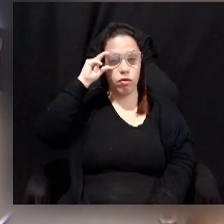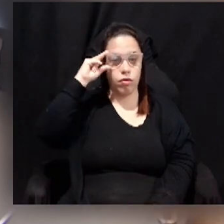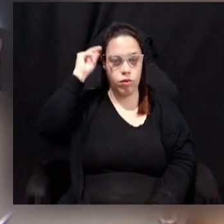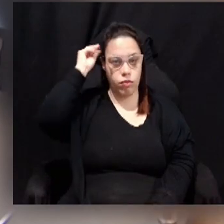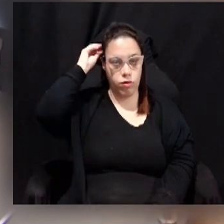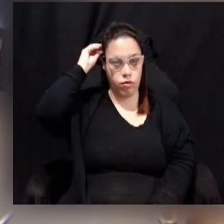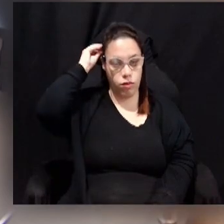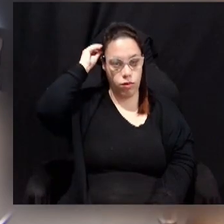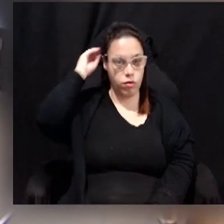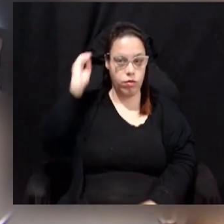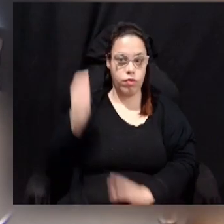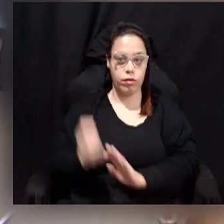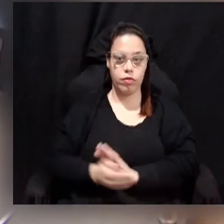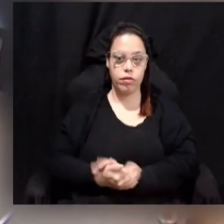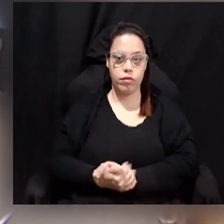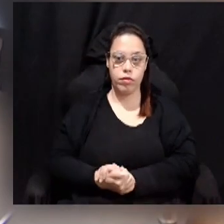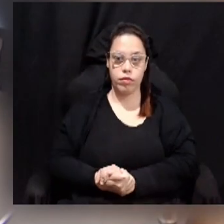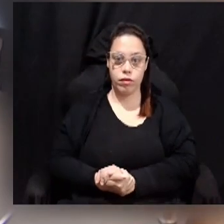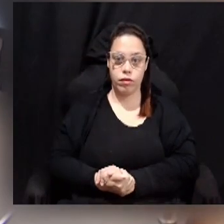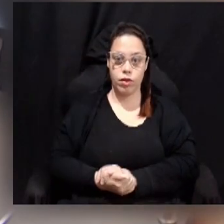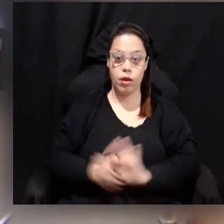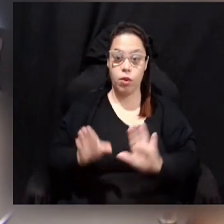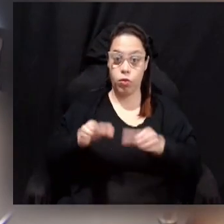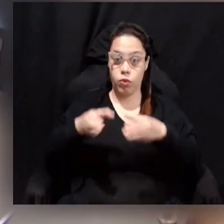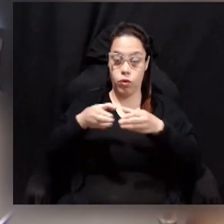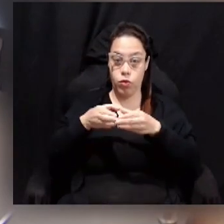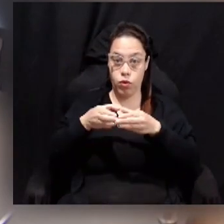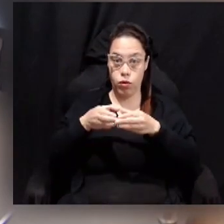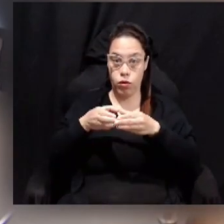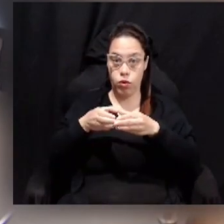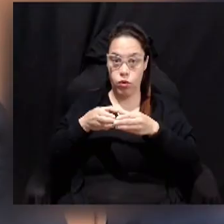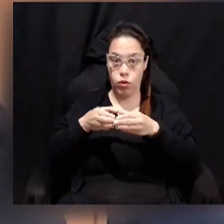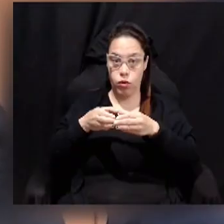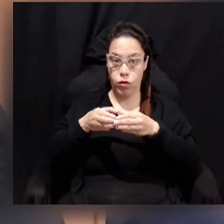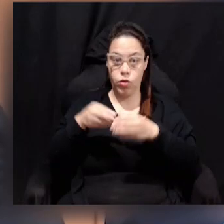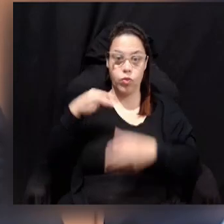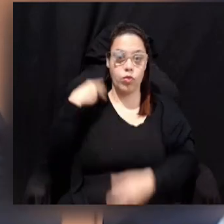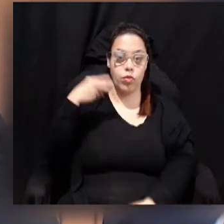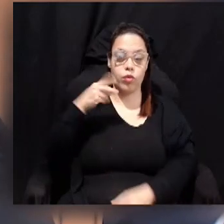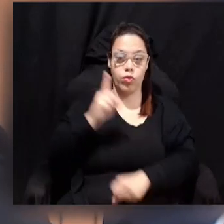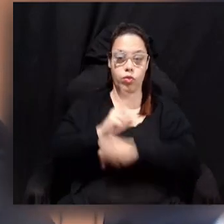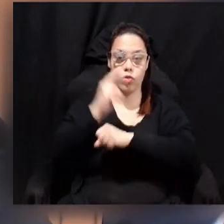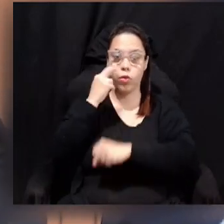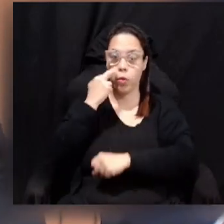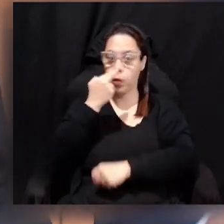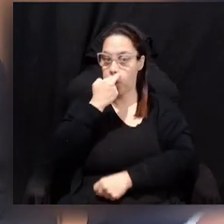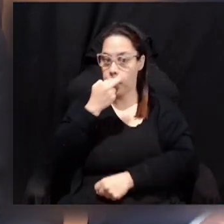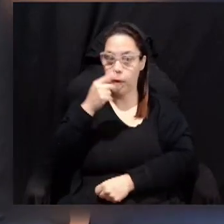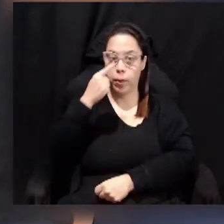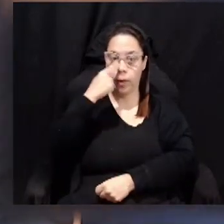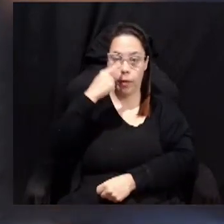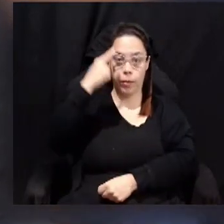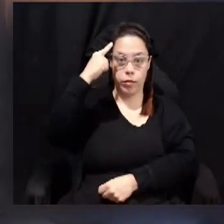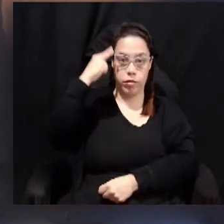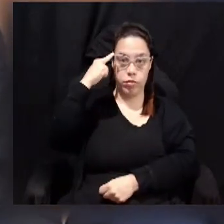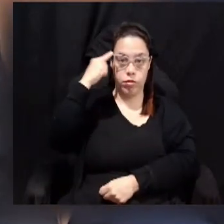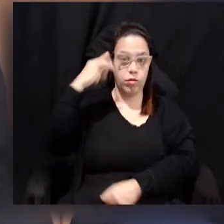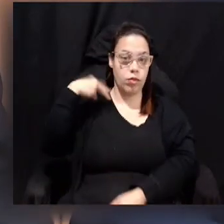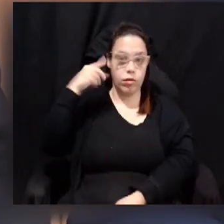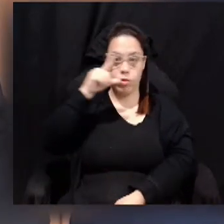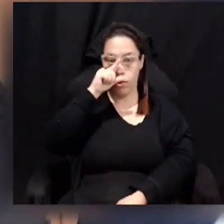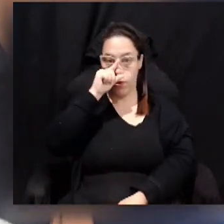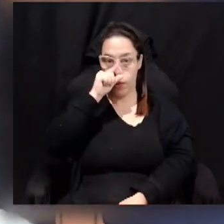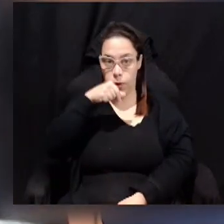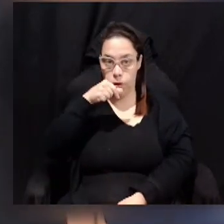Então, a comissão ficou assim composta: vereador Dr. Ianco, vereadora Paola Miguel, vereador Arnaldo Salvetti,